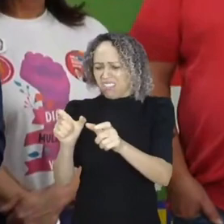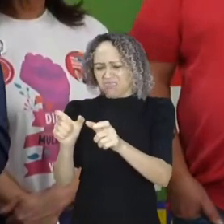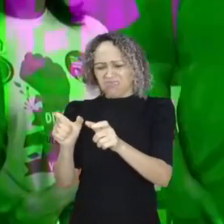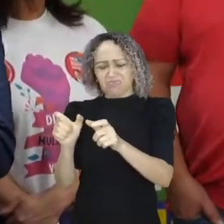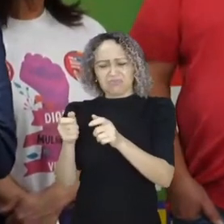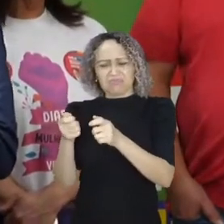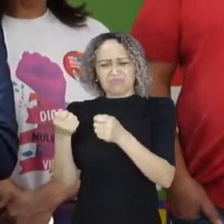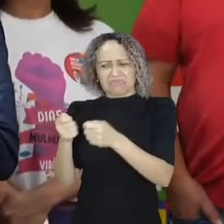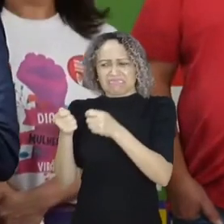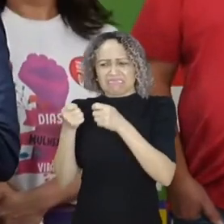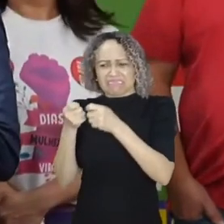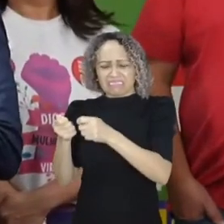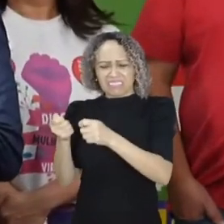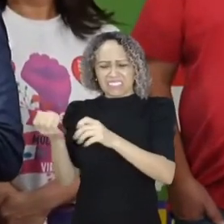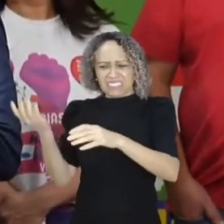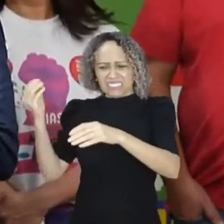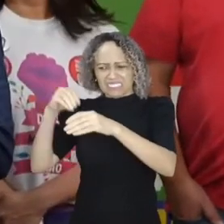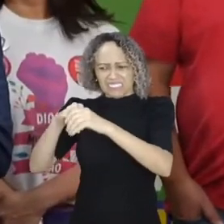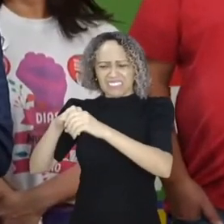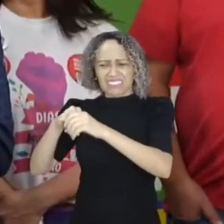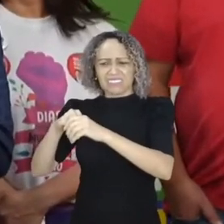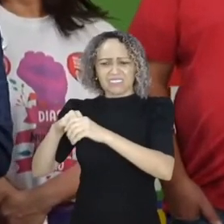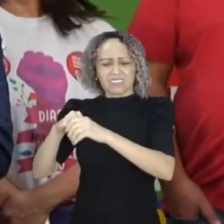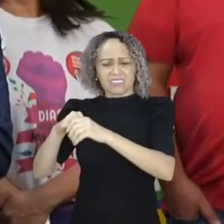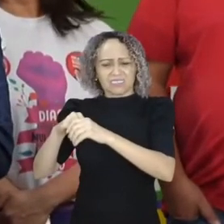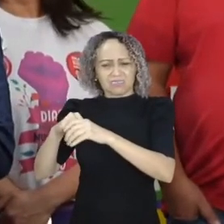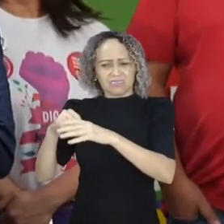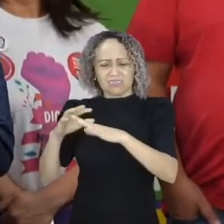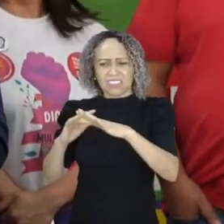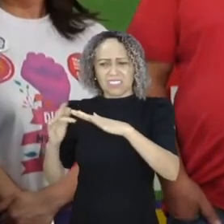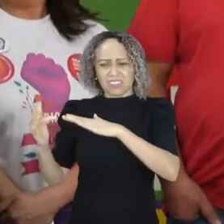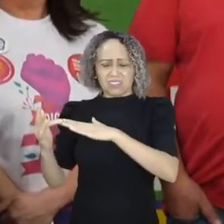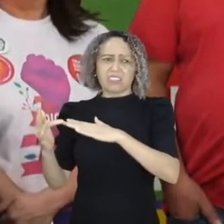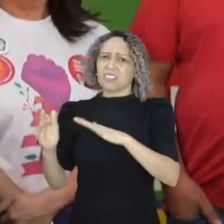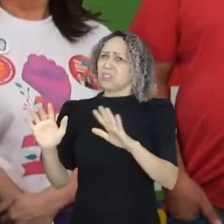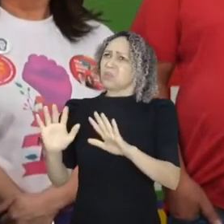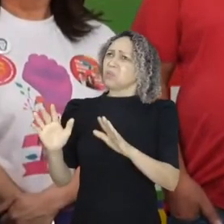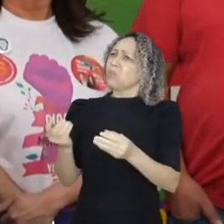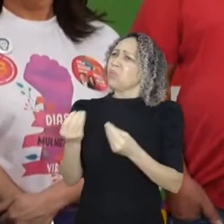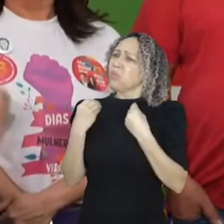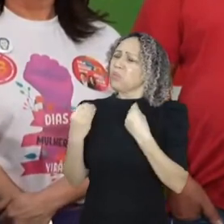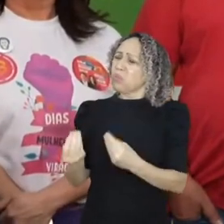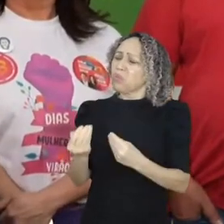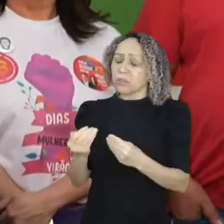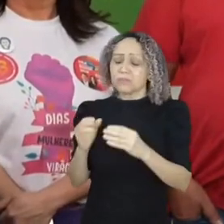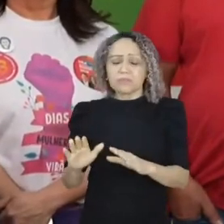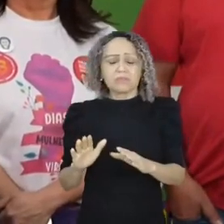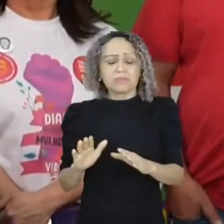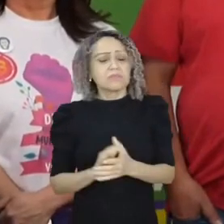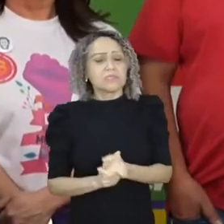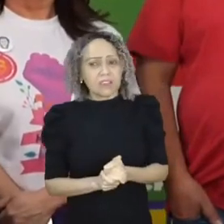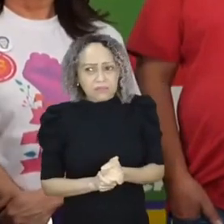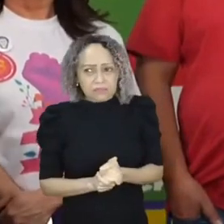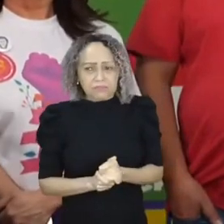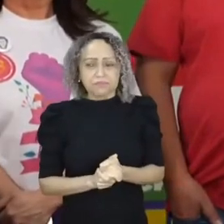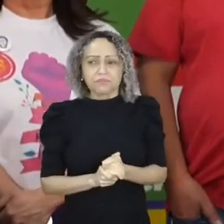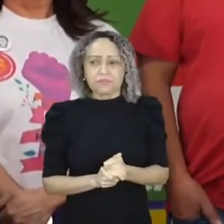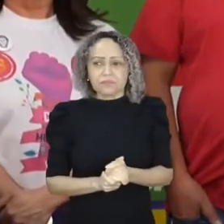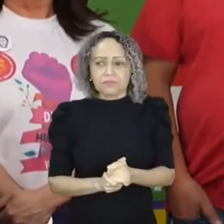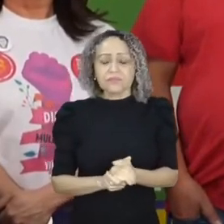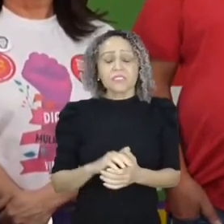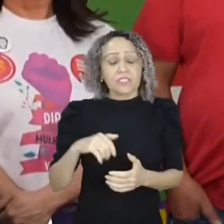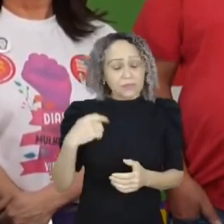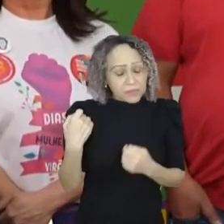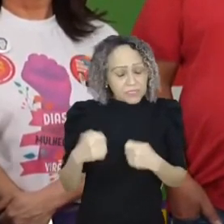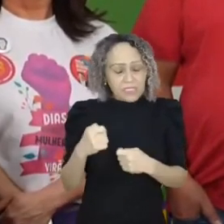nós vamos acionar a justiça cada vez mais para que a justiça possa responsabilizar, criminalizar, sabe, tirar do